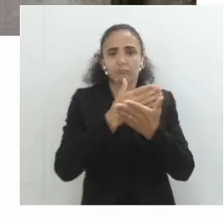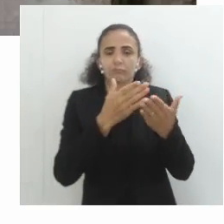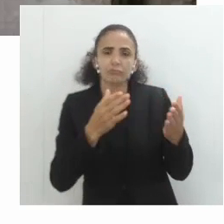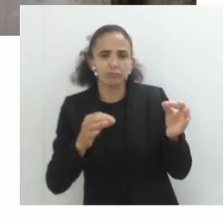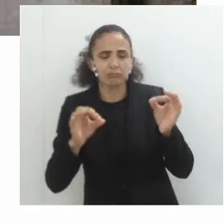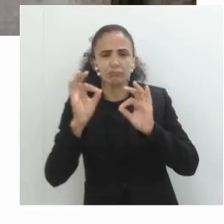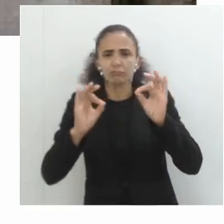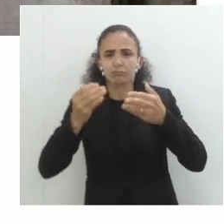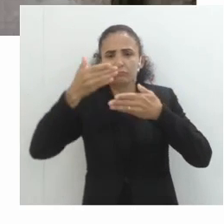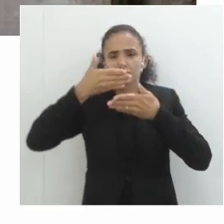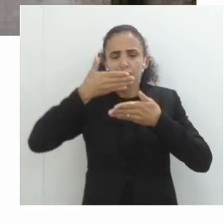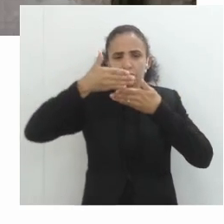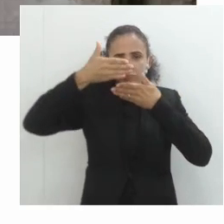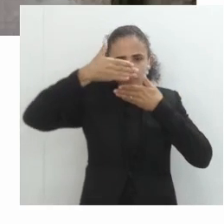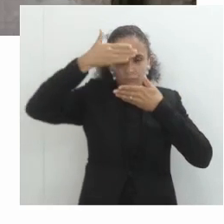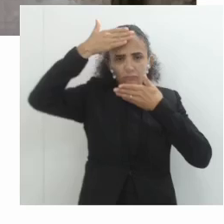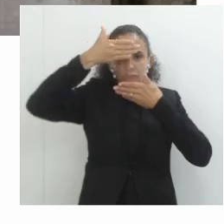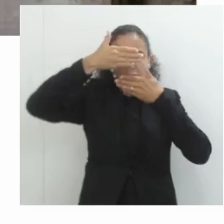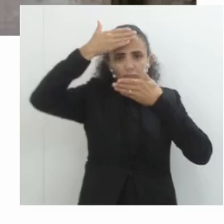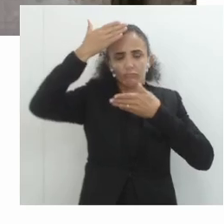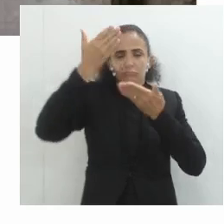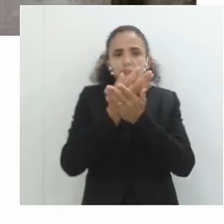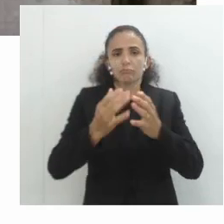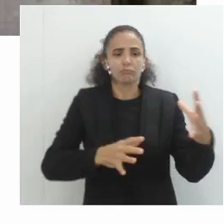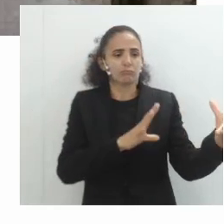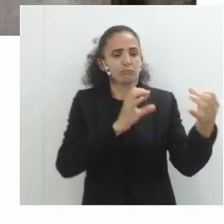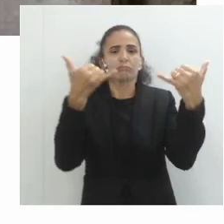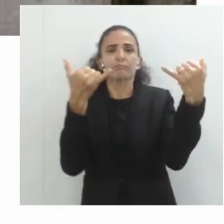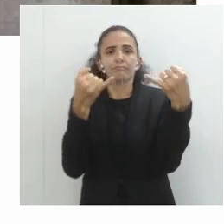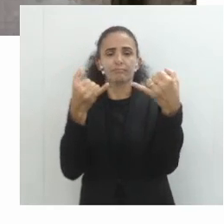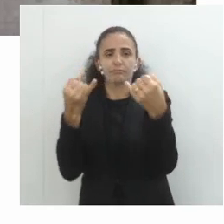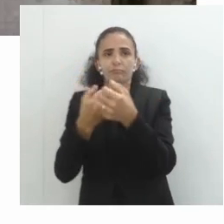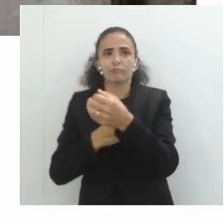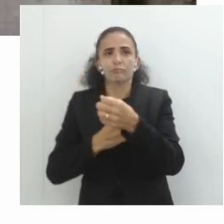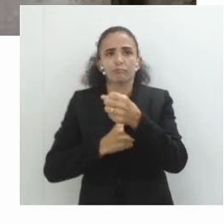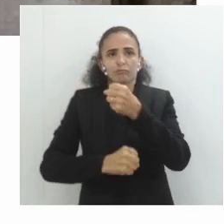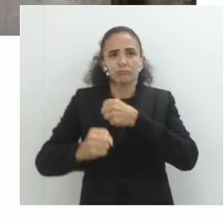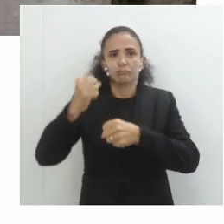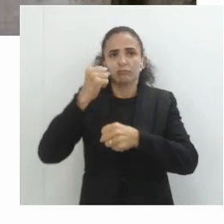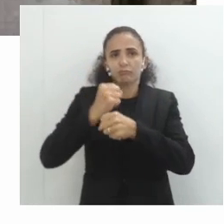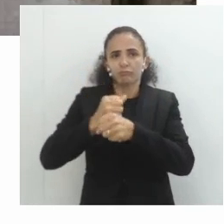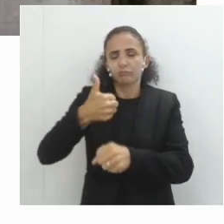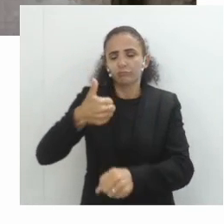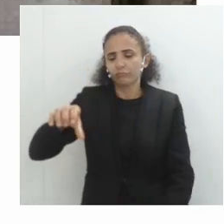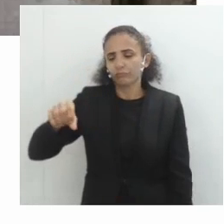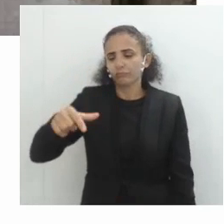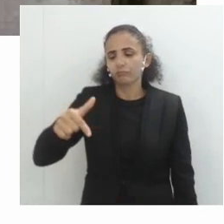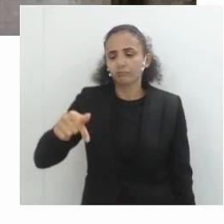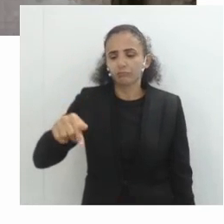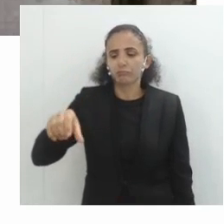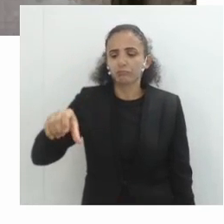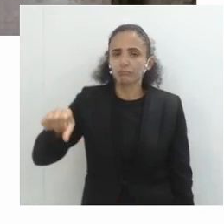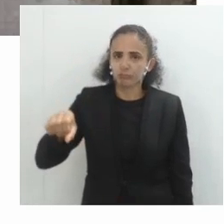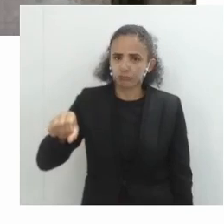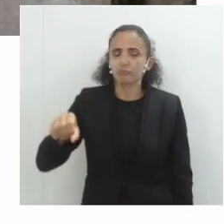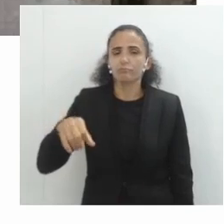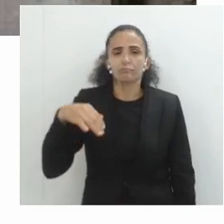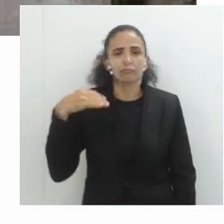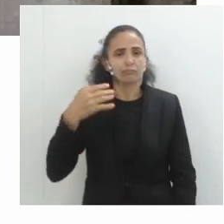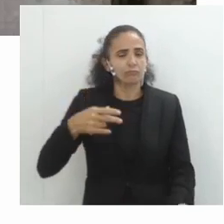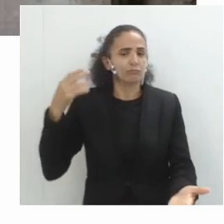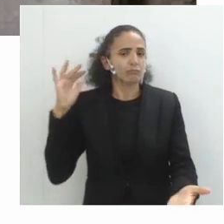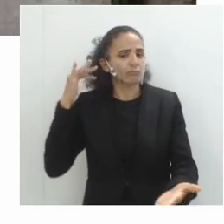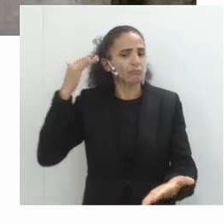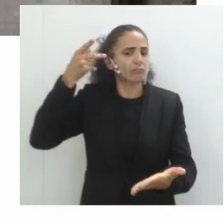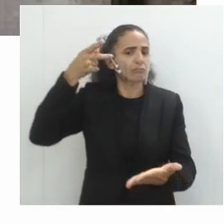essa guerra, ela já ocorre desde 1979 e diversas interferências